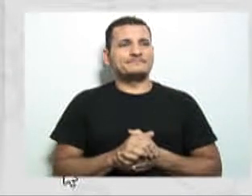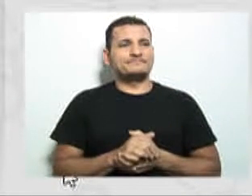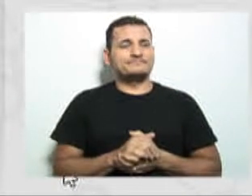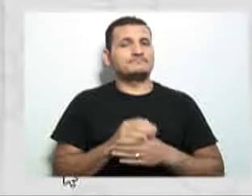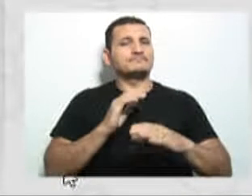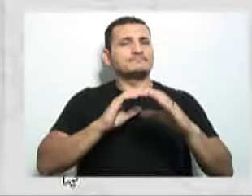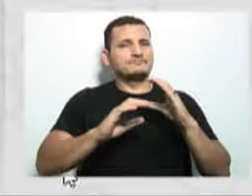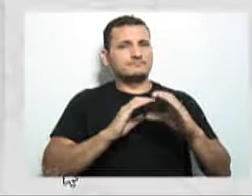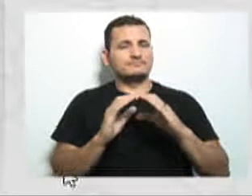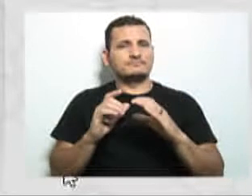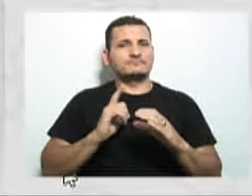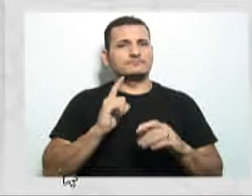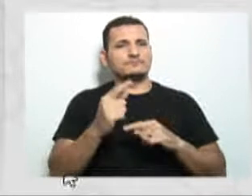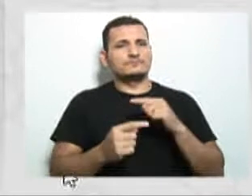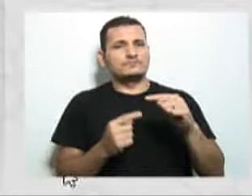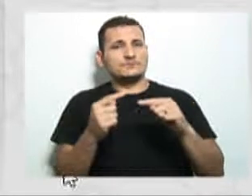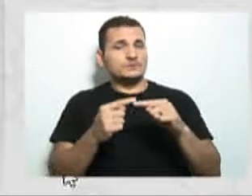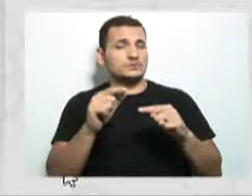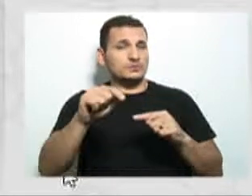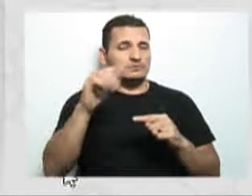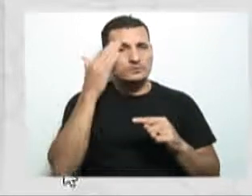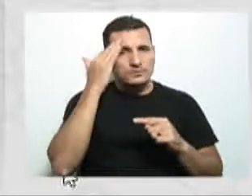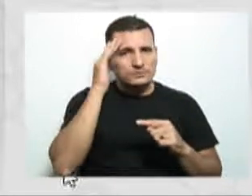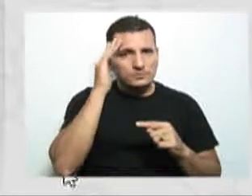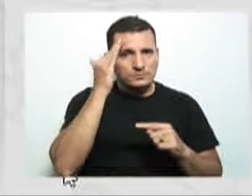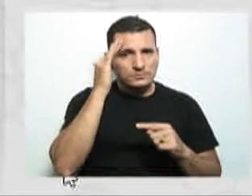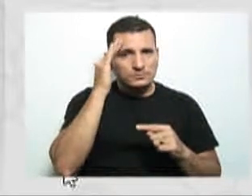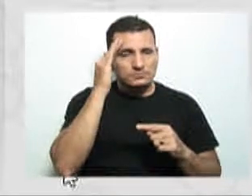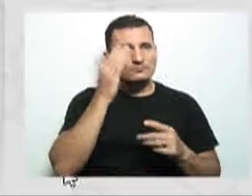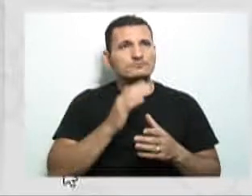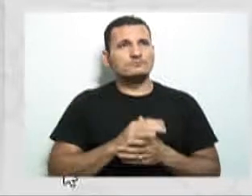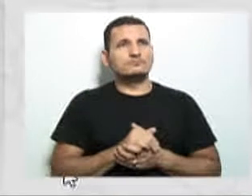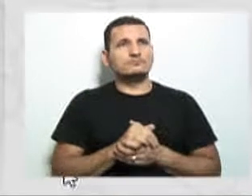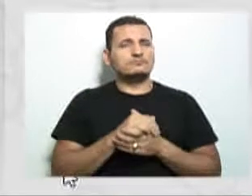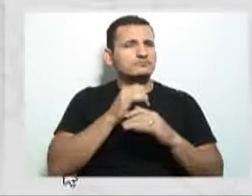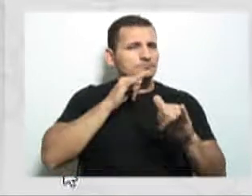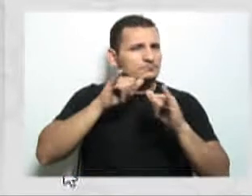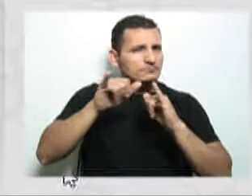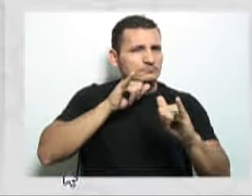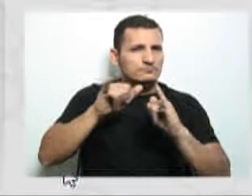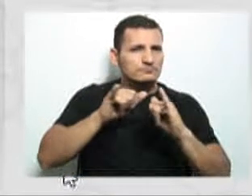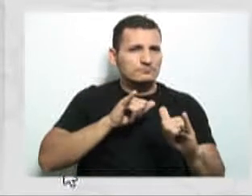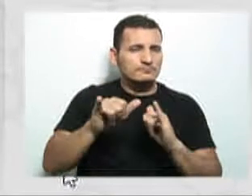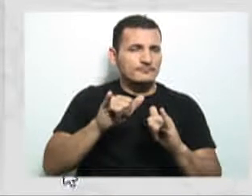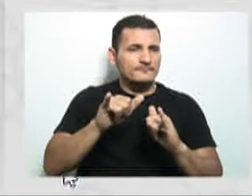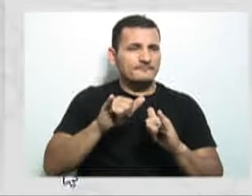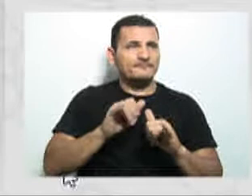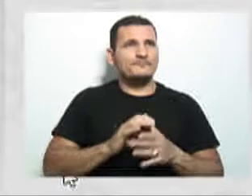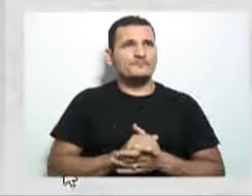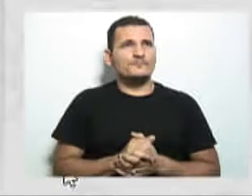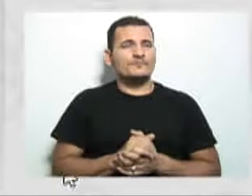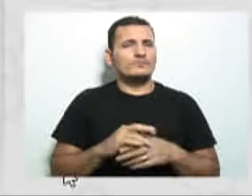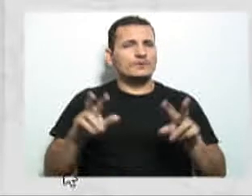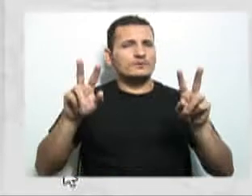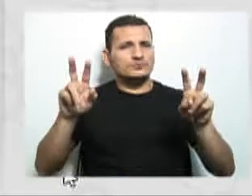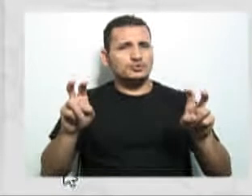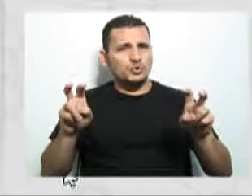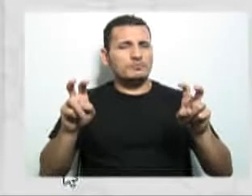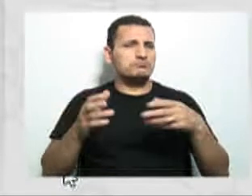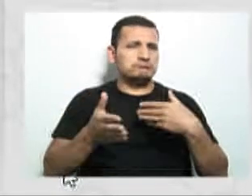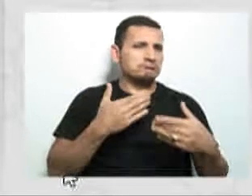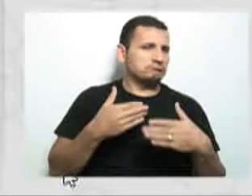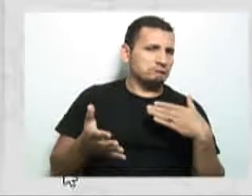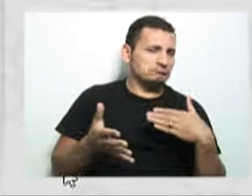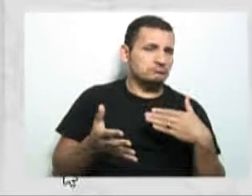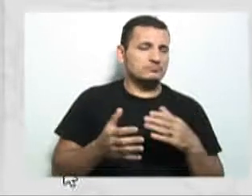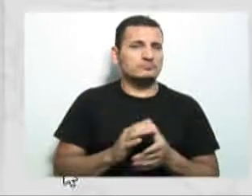tem o objetivo de entendimento, tá vendo? De informar, olha aí, a respeito de determinado